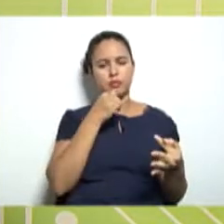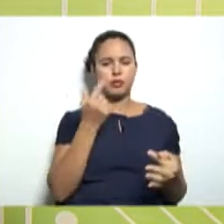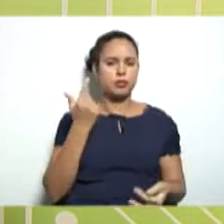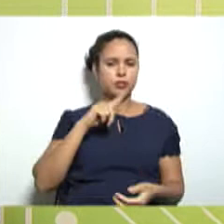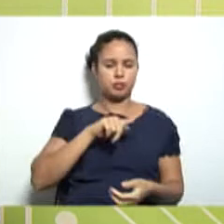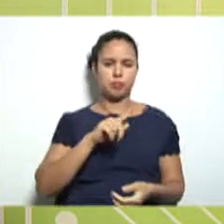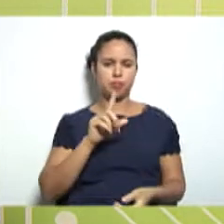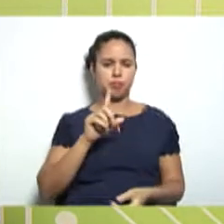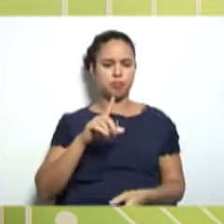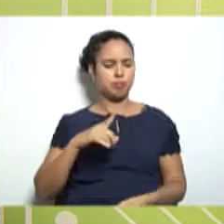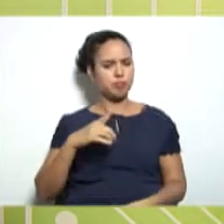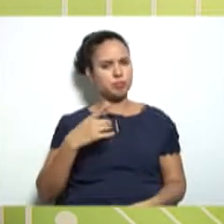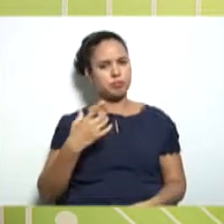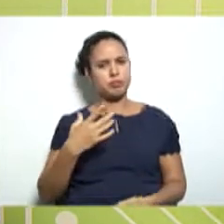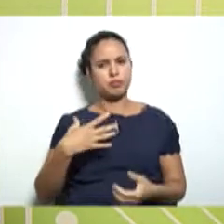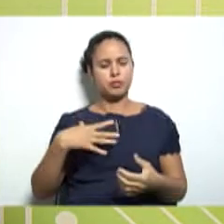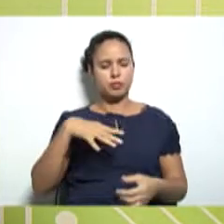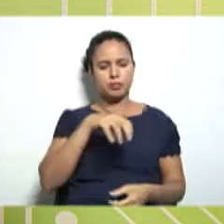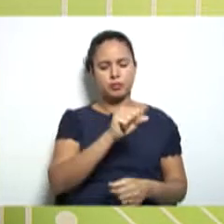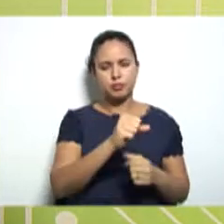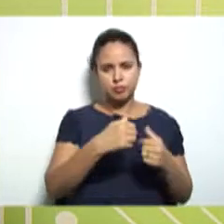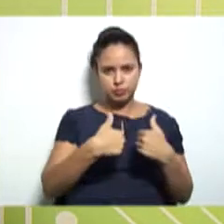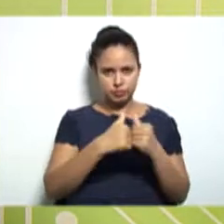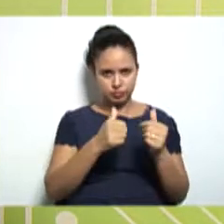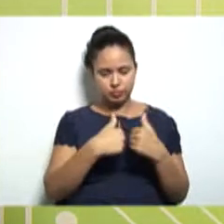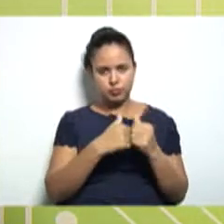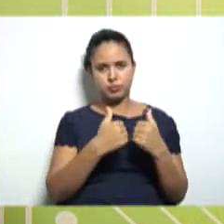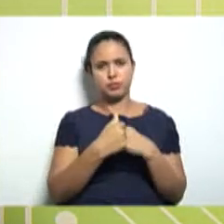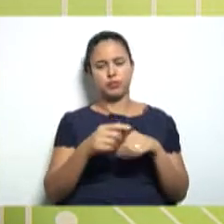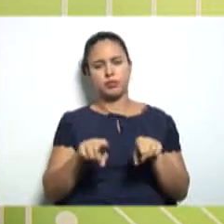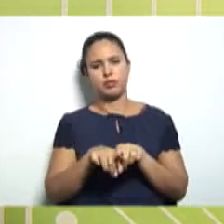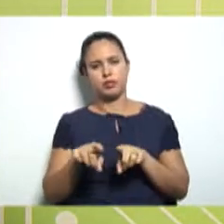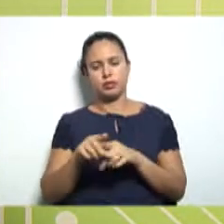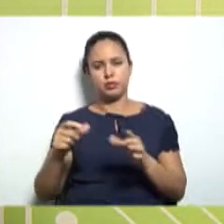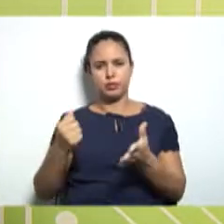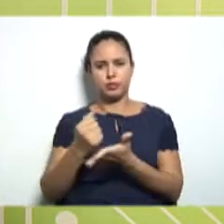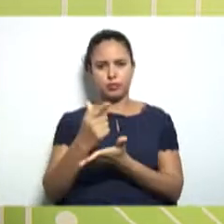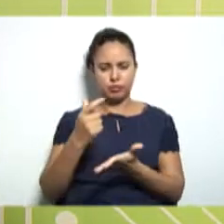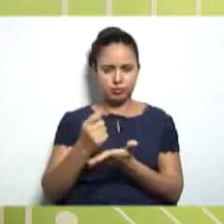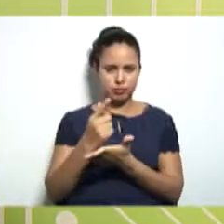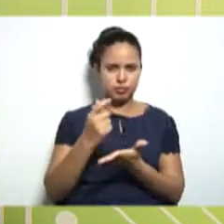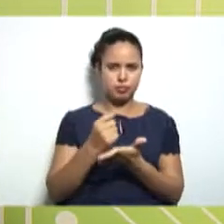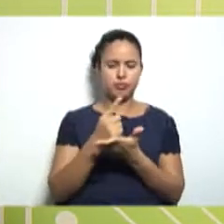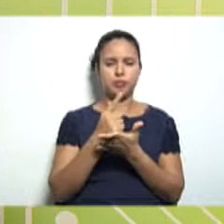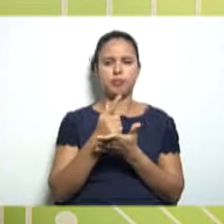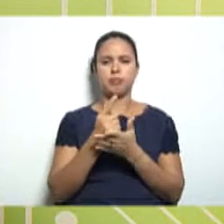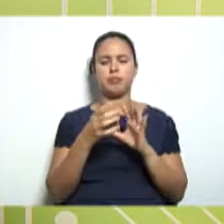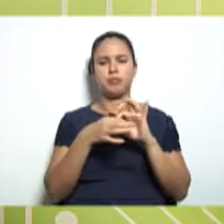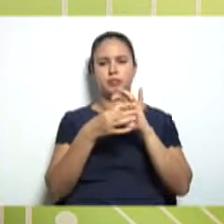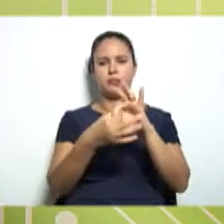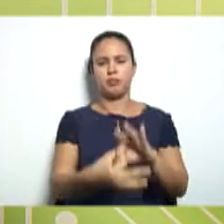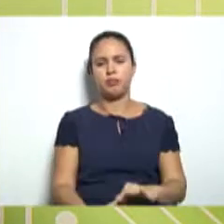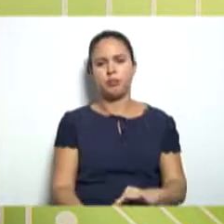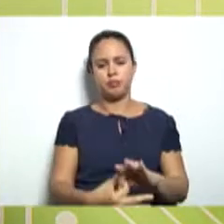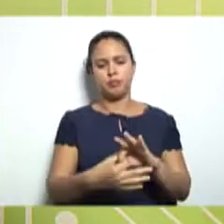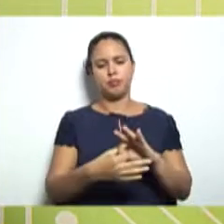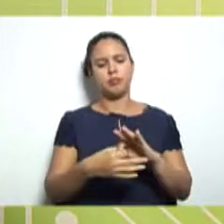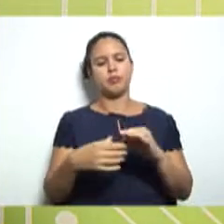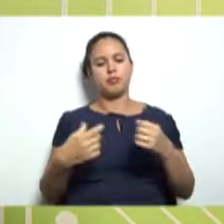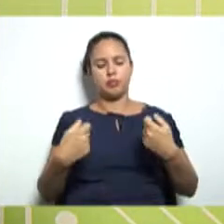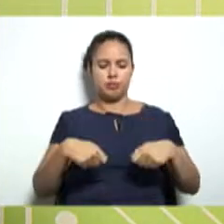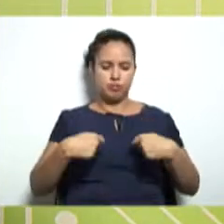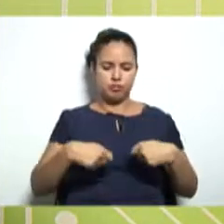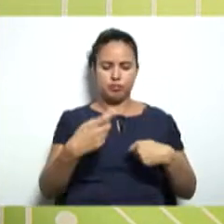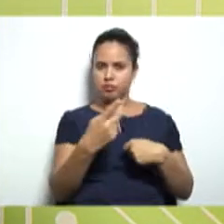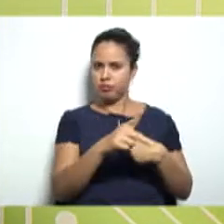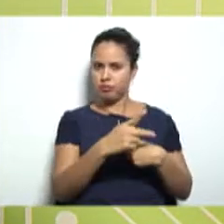cidade, conseguir fazer uma compra sozinho, coisas que vão estar ligadas ao nível de necessidade especial do cooperado. Em